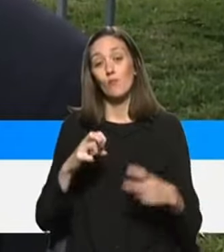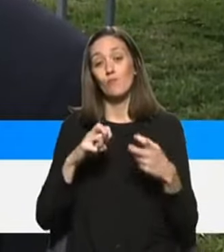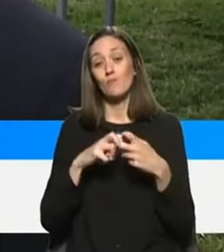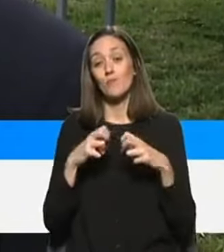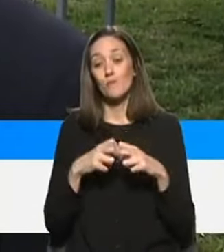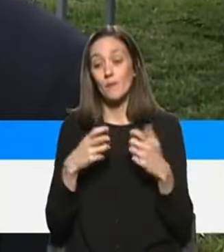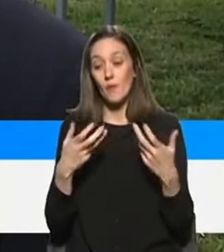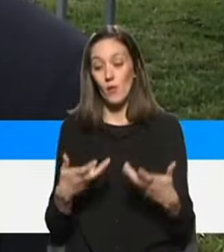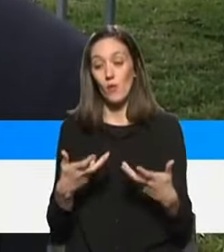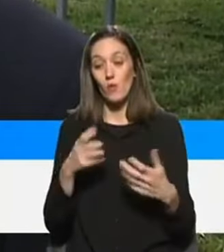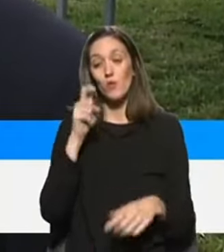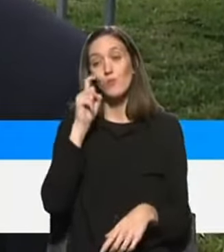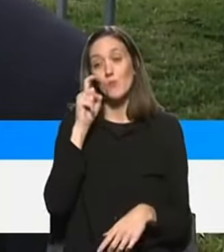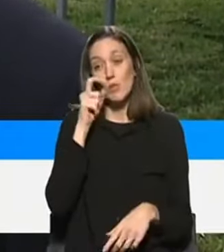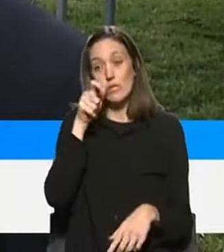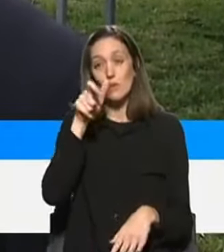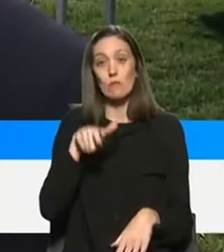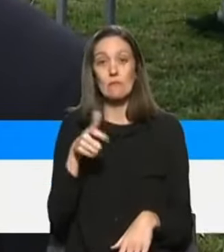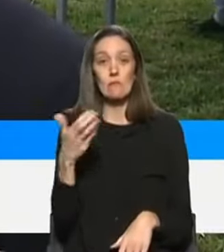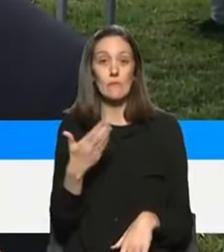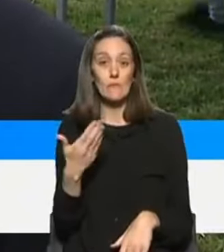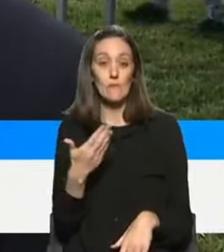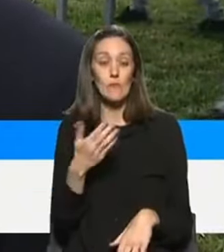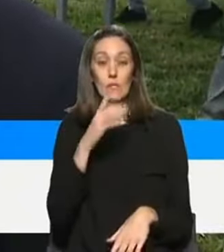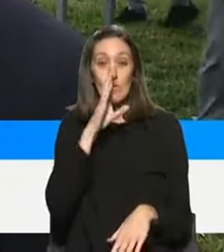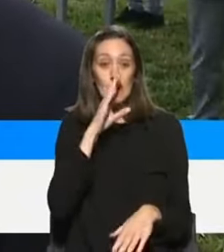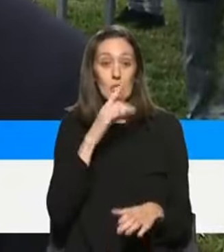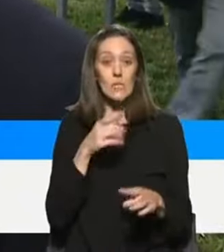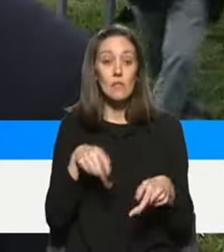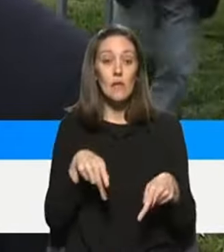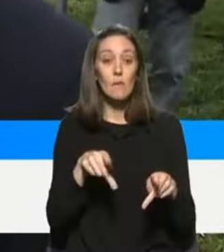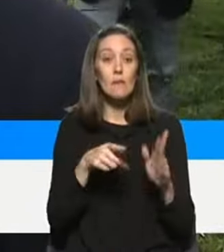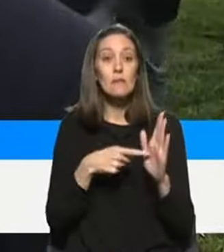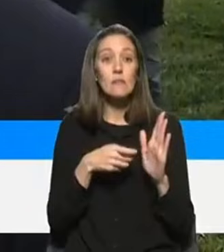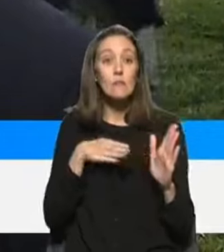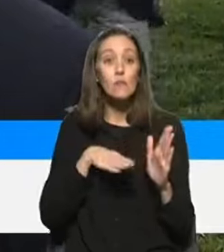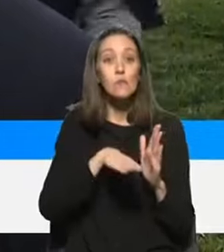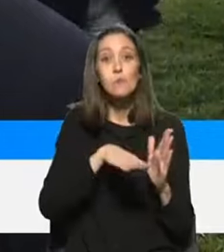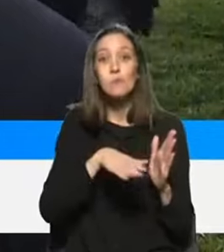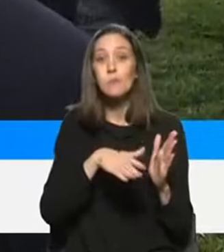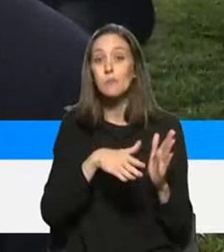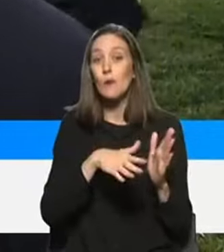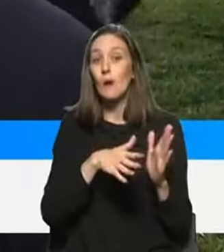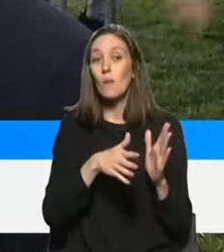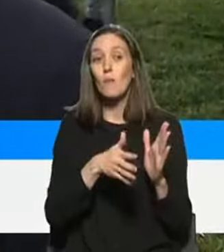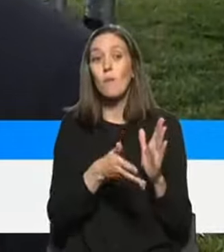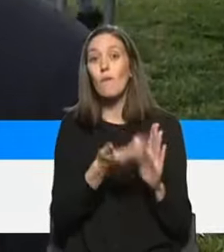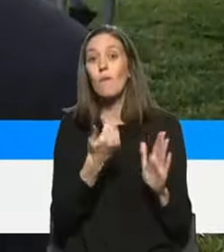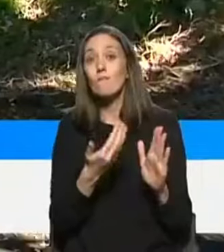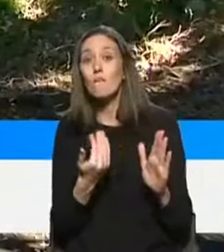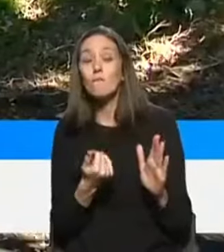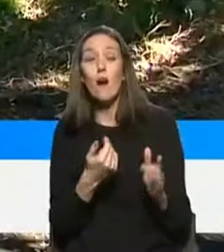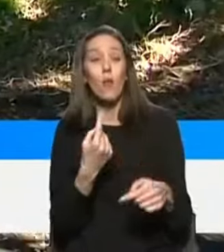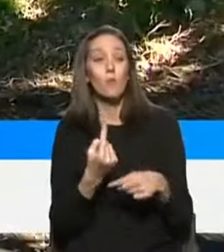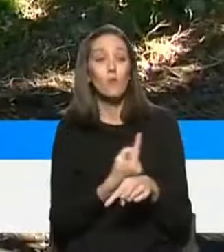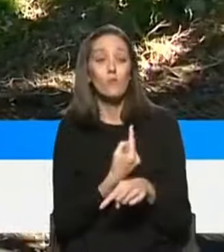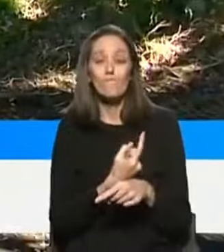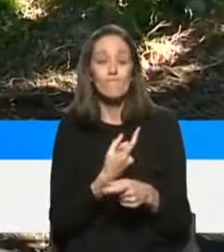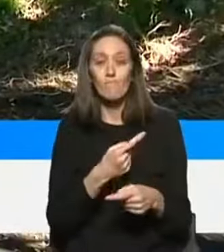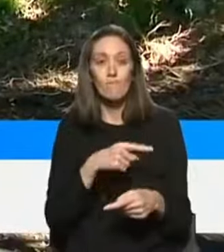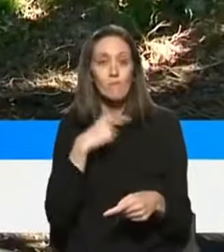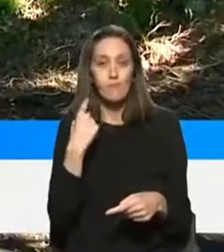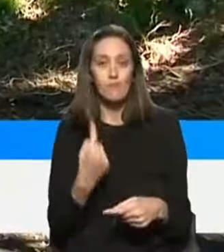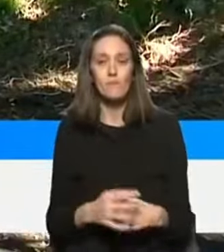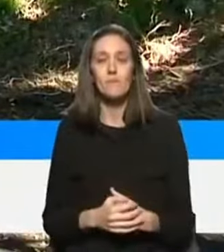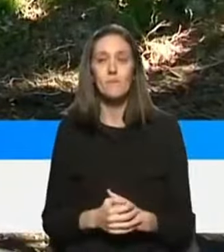neste momento de proteção civil, porque caso seja necessário utilizar aquela via num caso de evacuação, neste momento não é possível. E